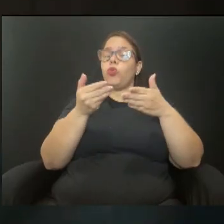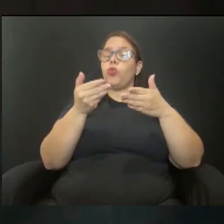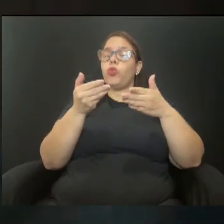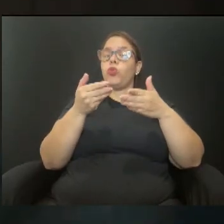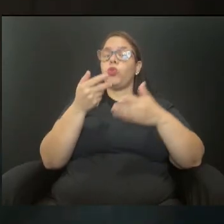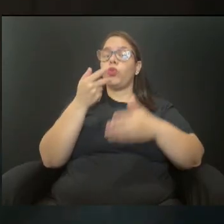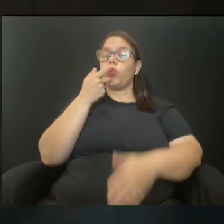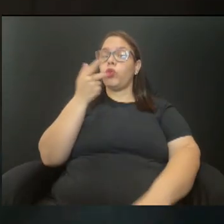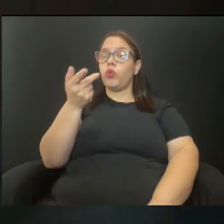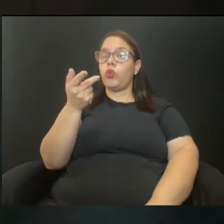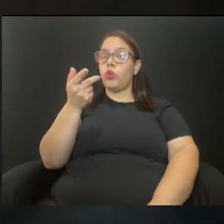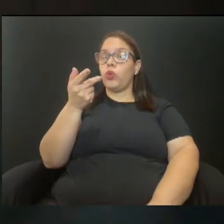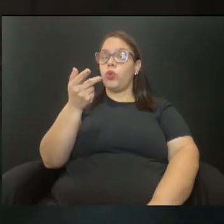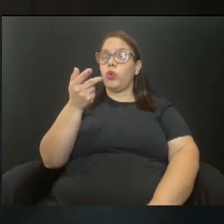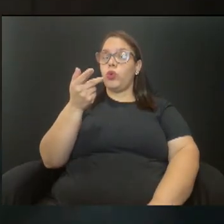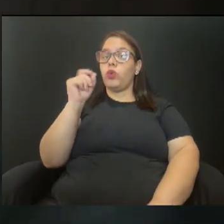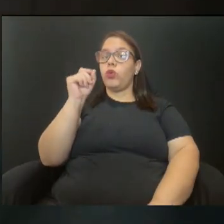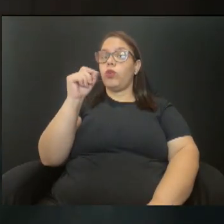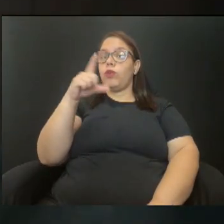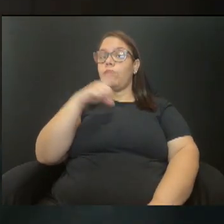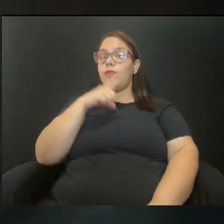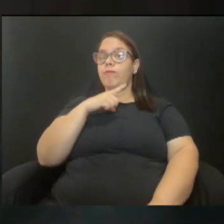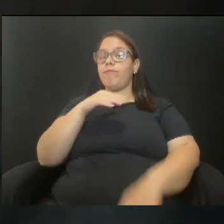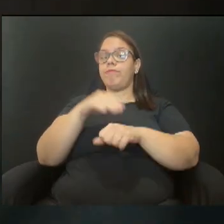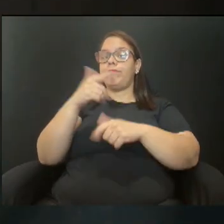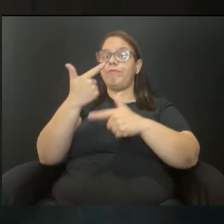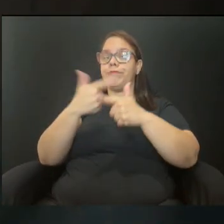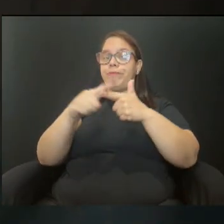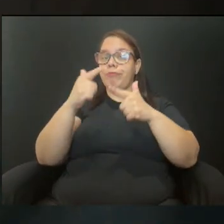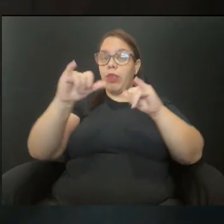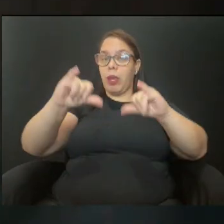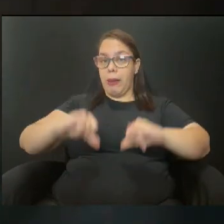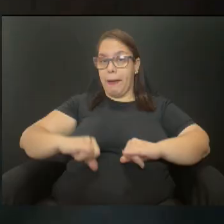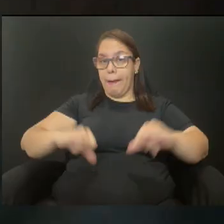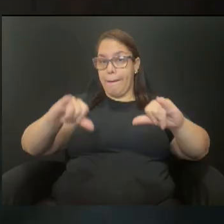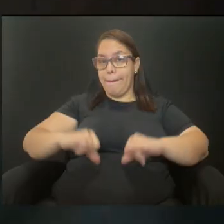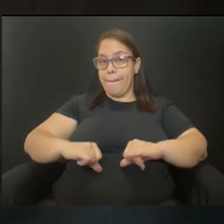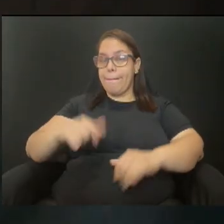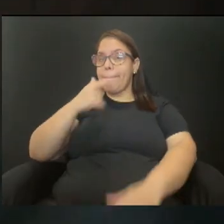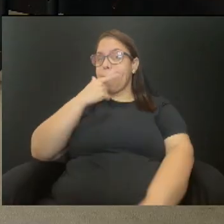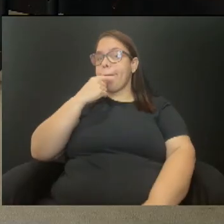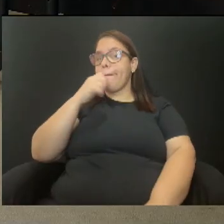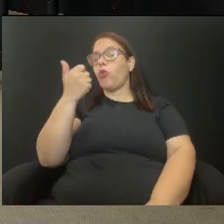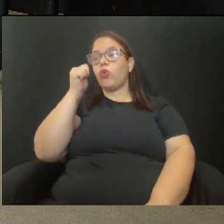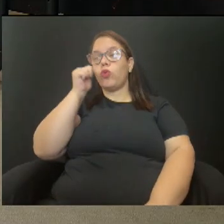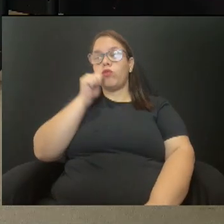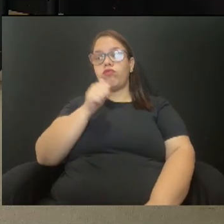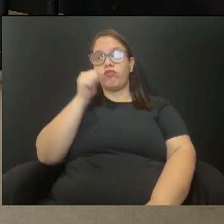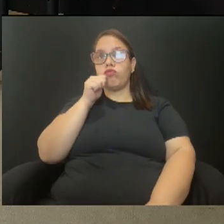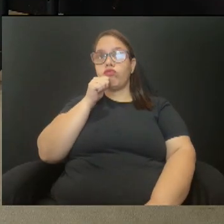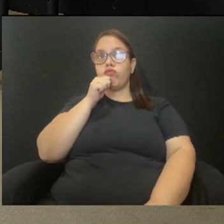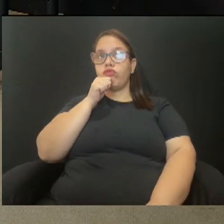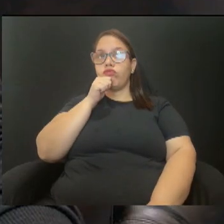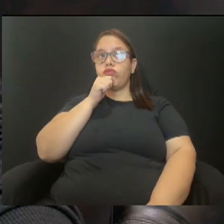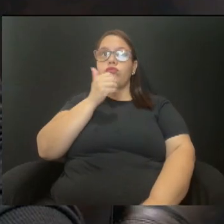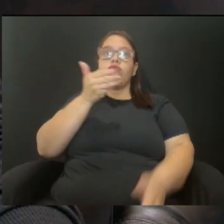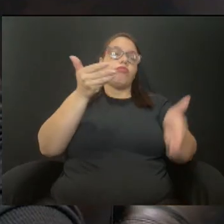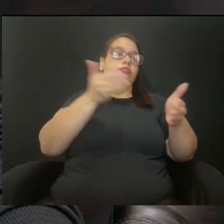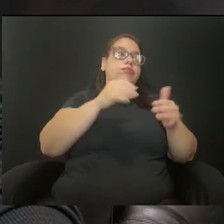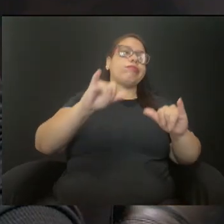que quem tem mais esse problema, quem sofre mais com isso, são os homens ou as mulheres? Hoje, quem sofre